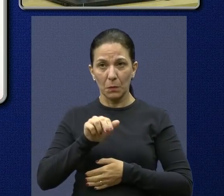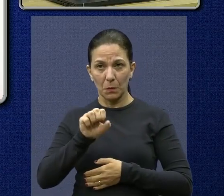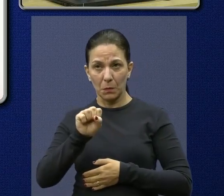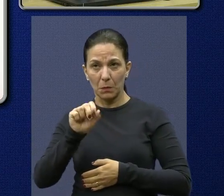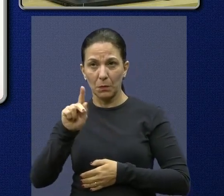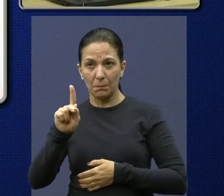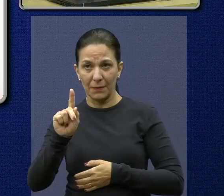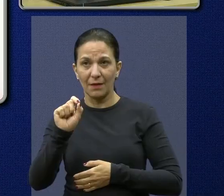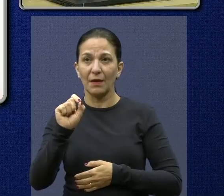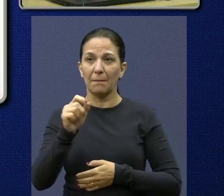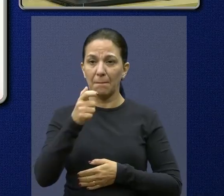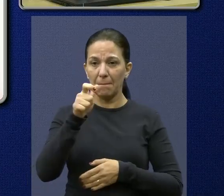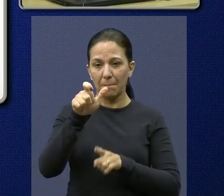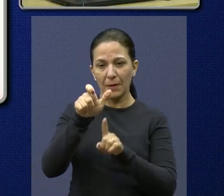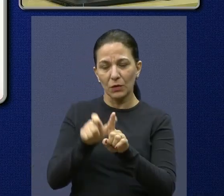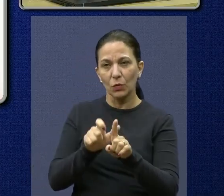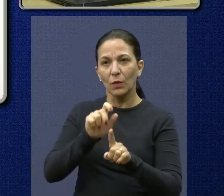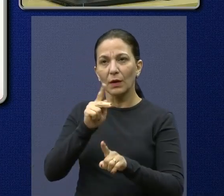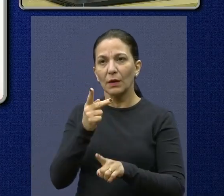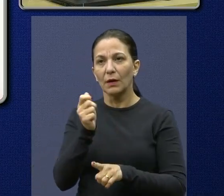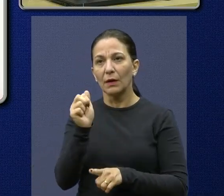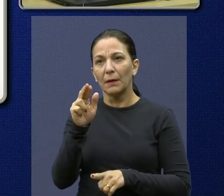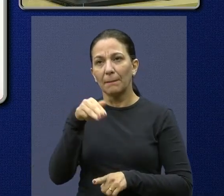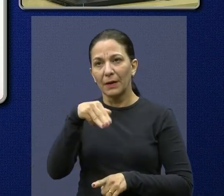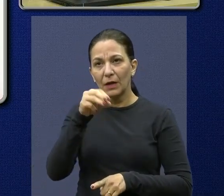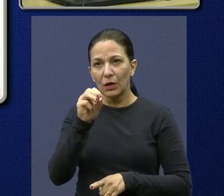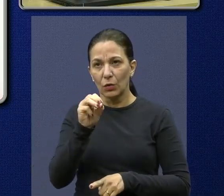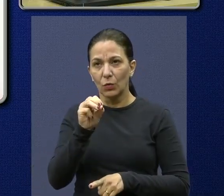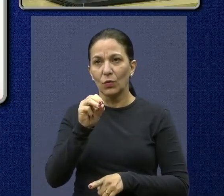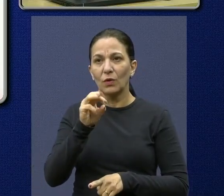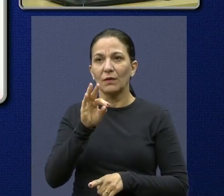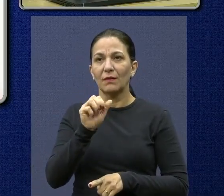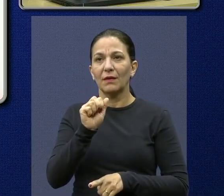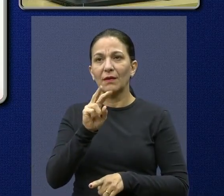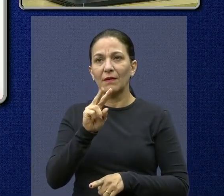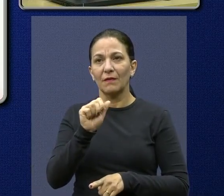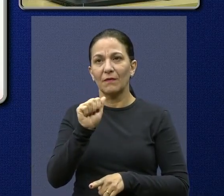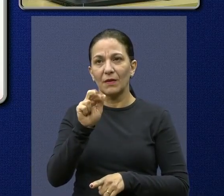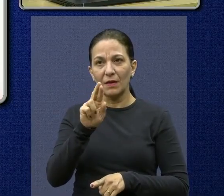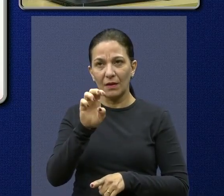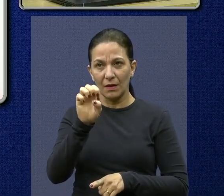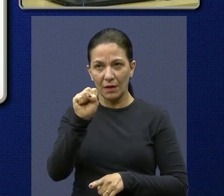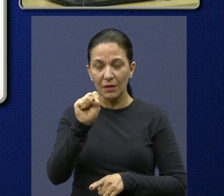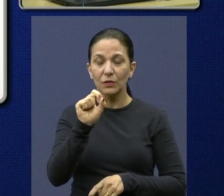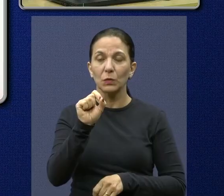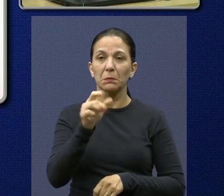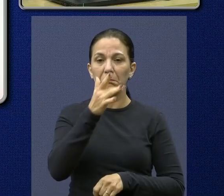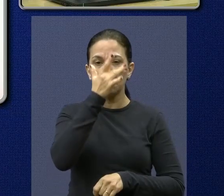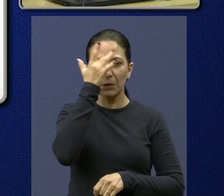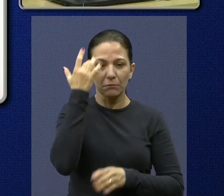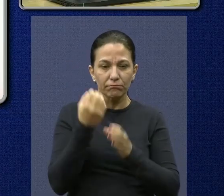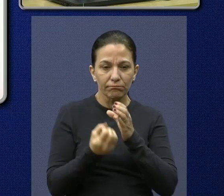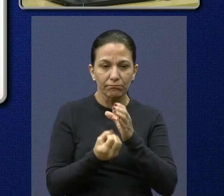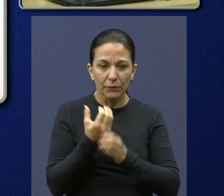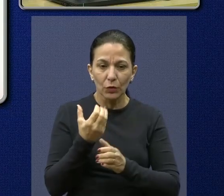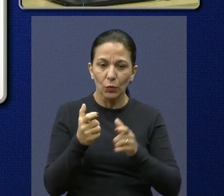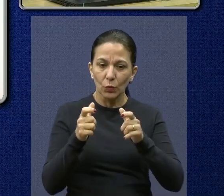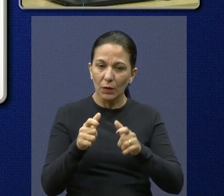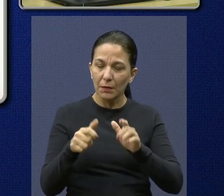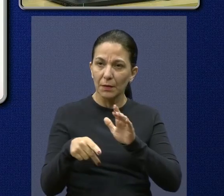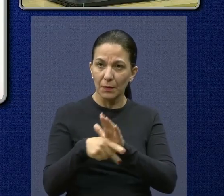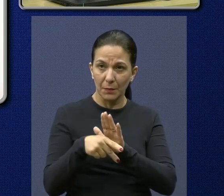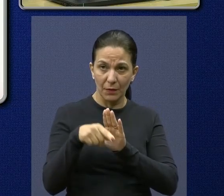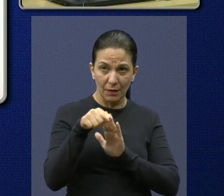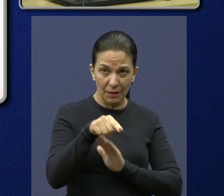Hermano Tavares, que é o fundador, né, do nosso ambulatório, nosso diretor, é claro que a